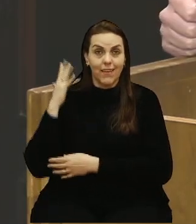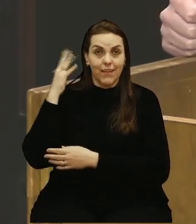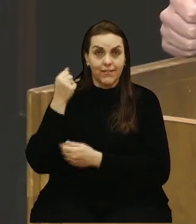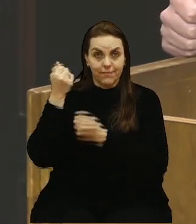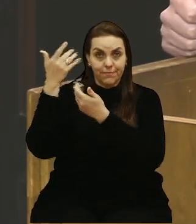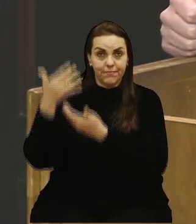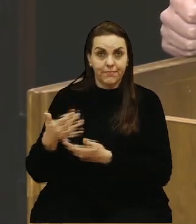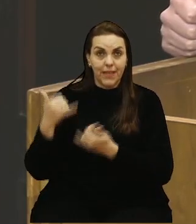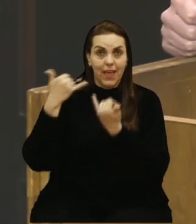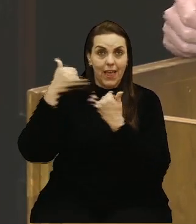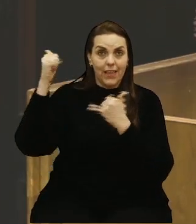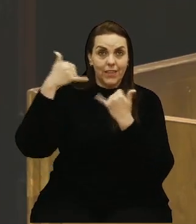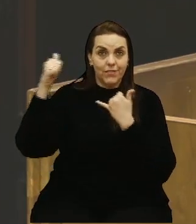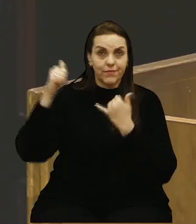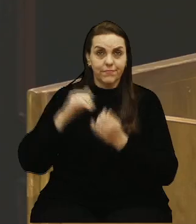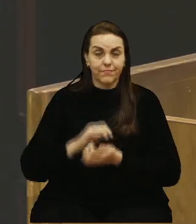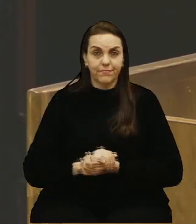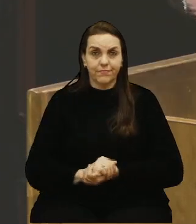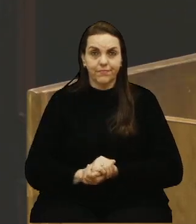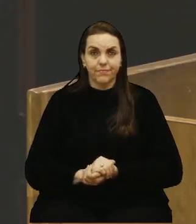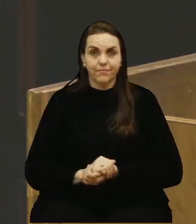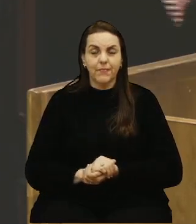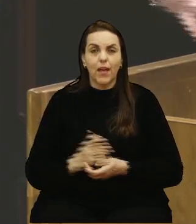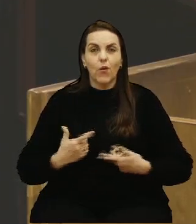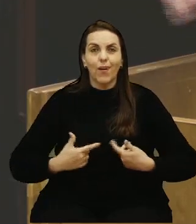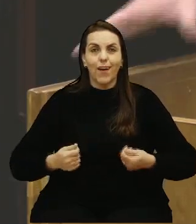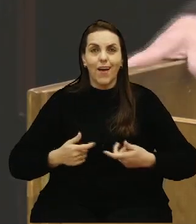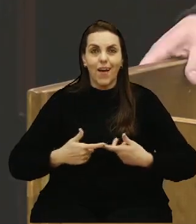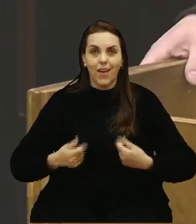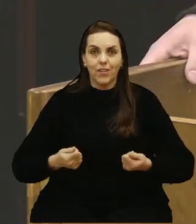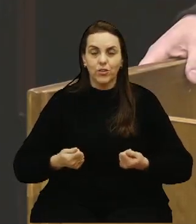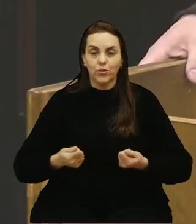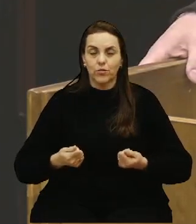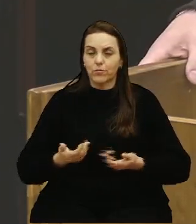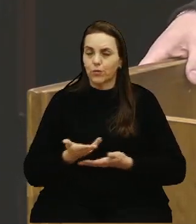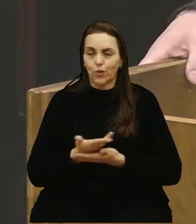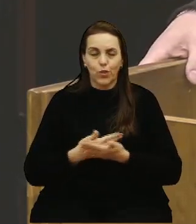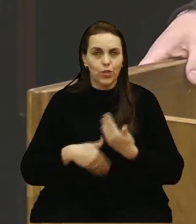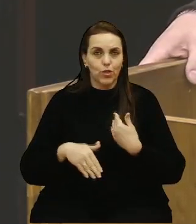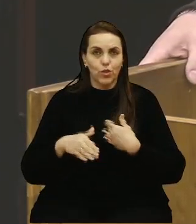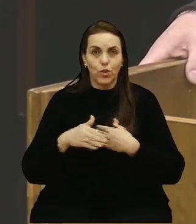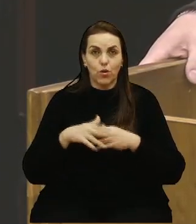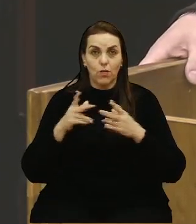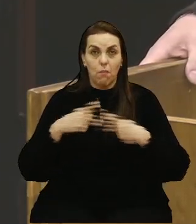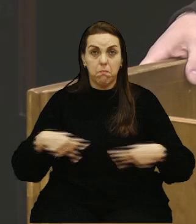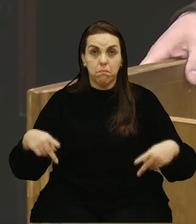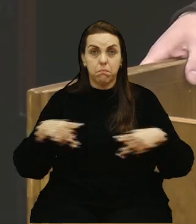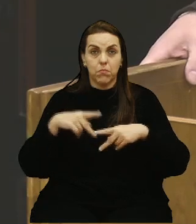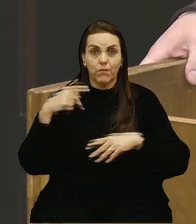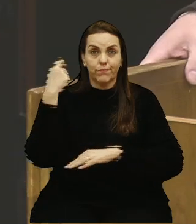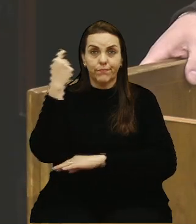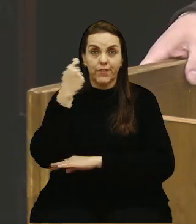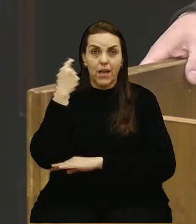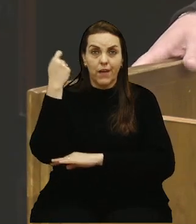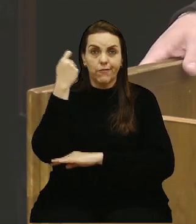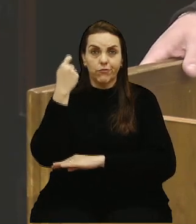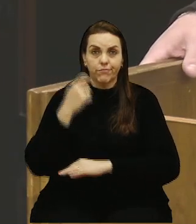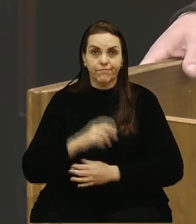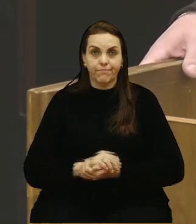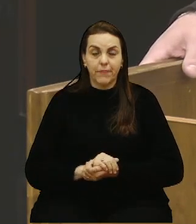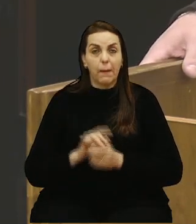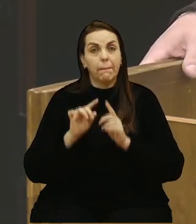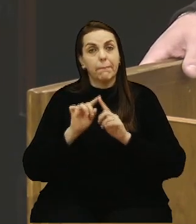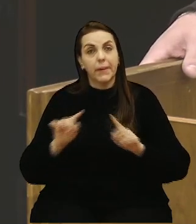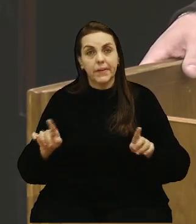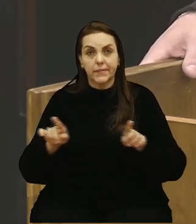elétrica. Que o alto custo que assolou o povo gaúcho. Mas